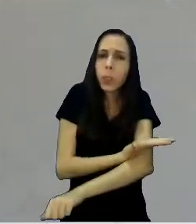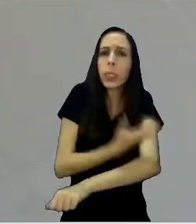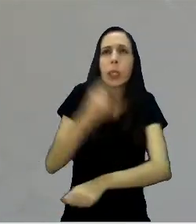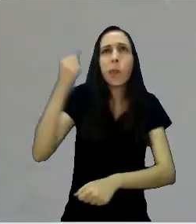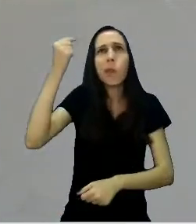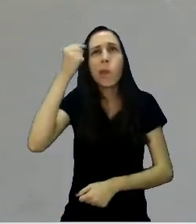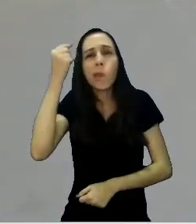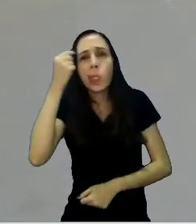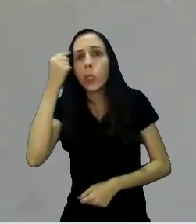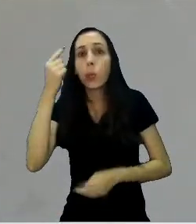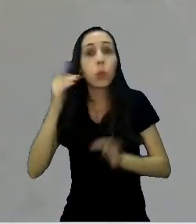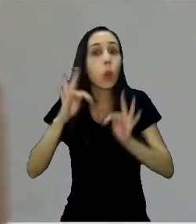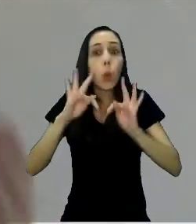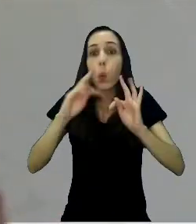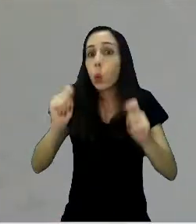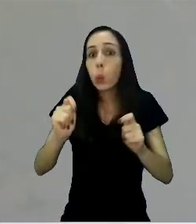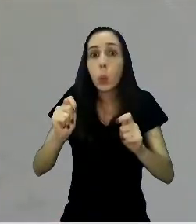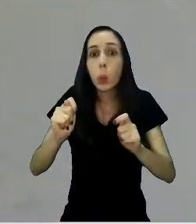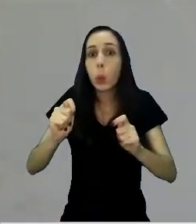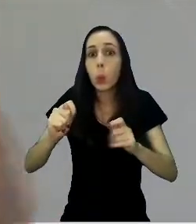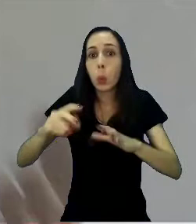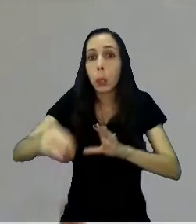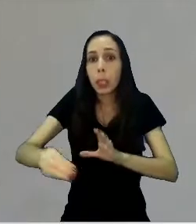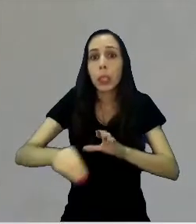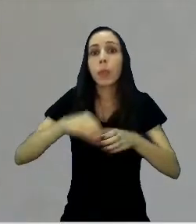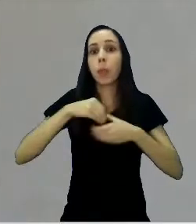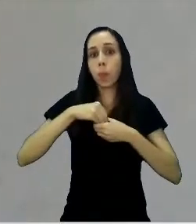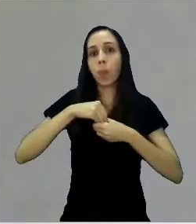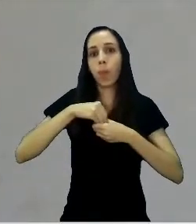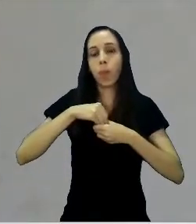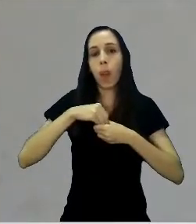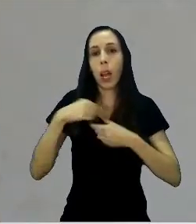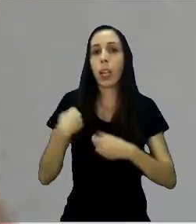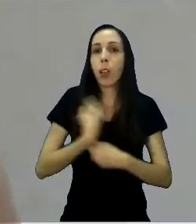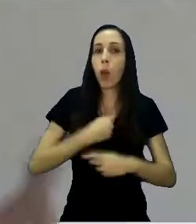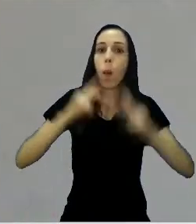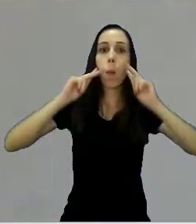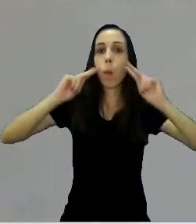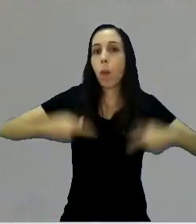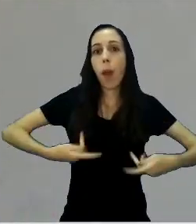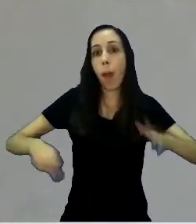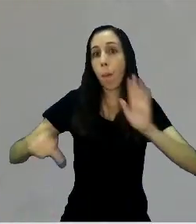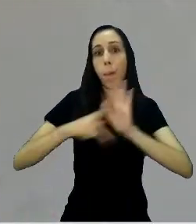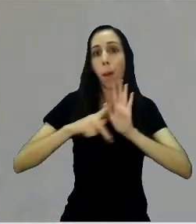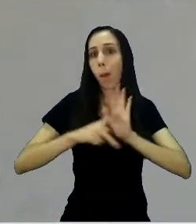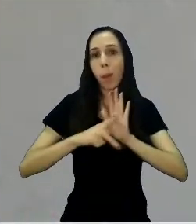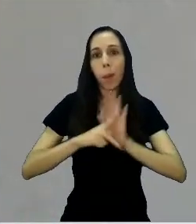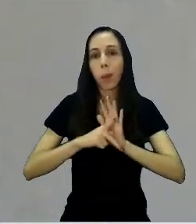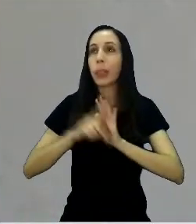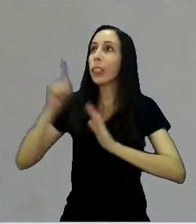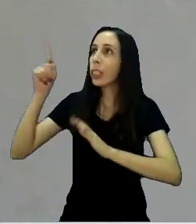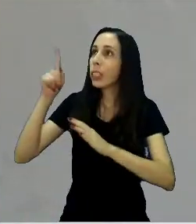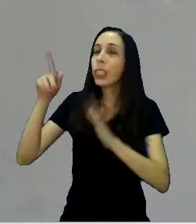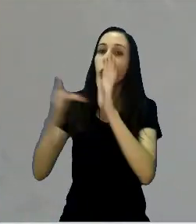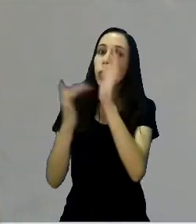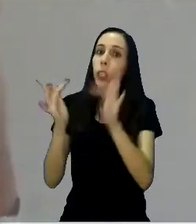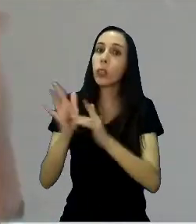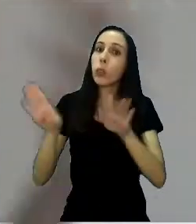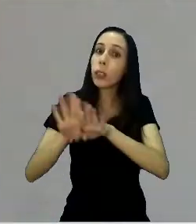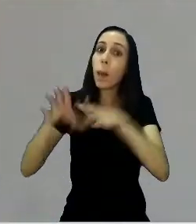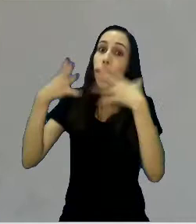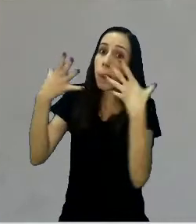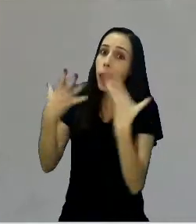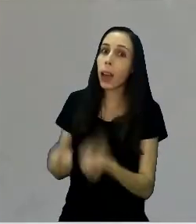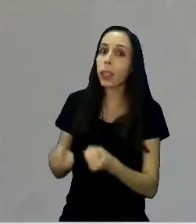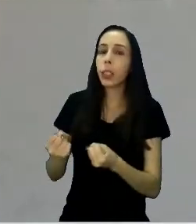nossos pensamentos, tudo que nos constitui como seres humanos, Jesus assumiu. As